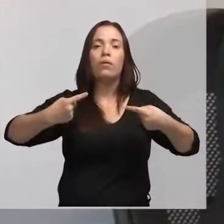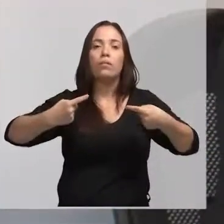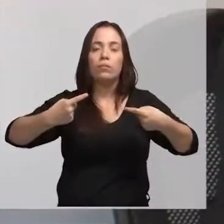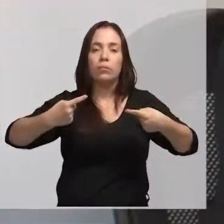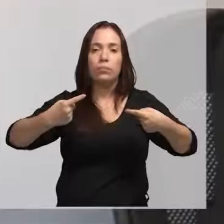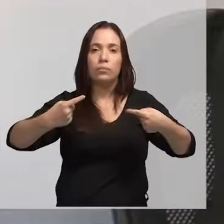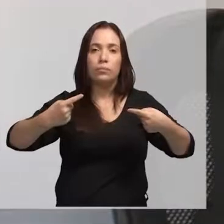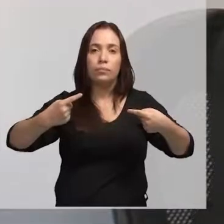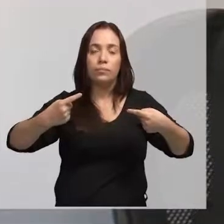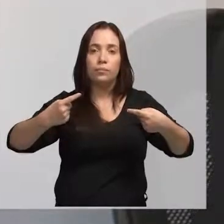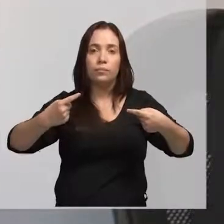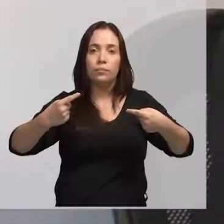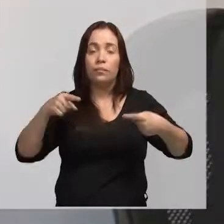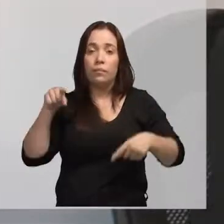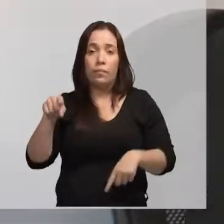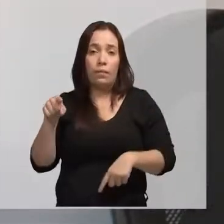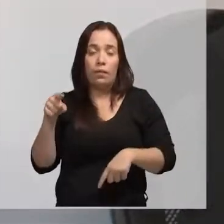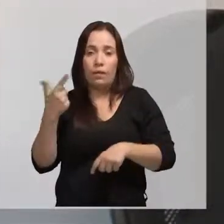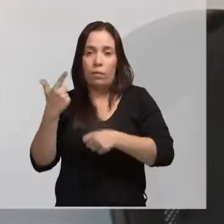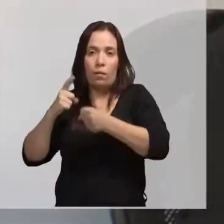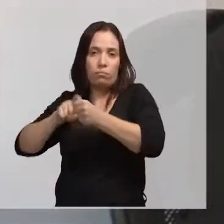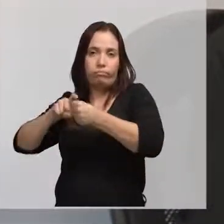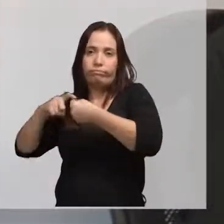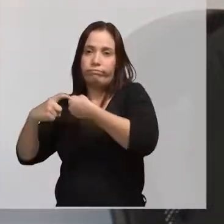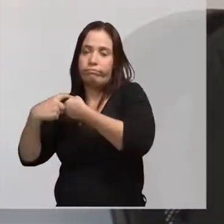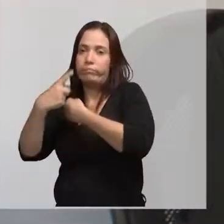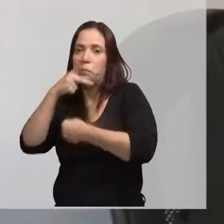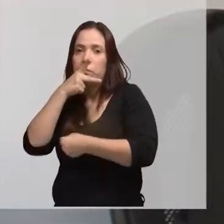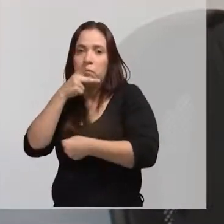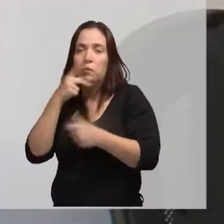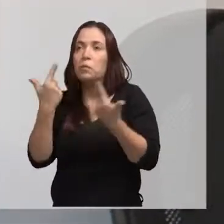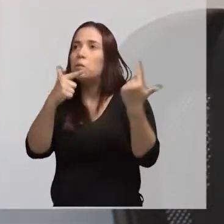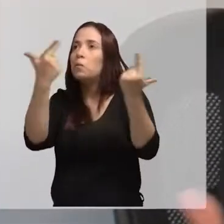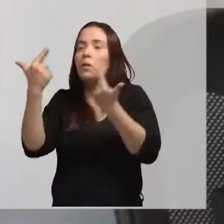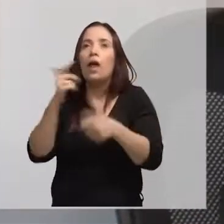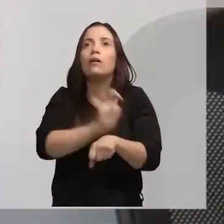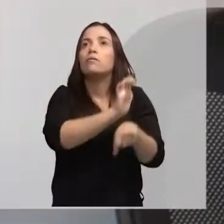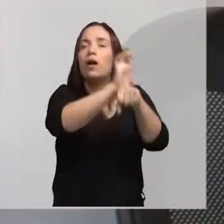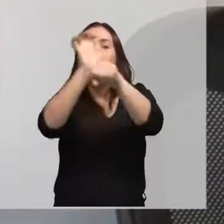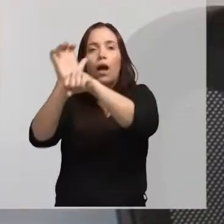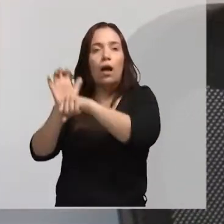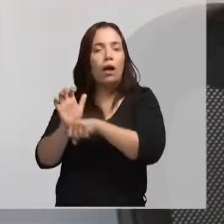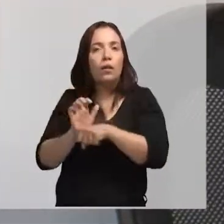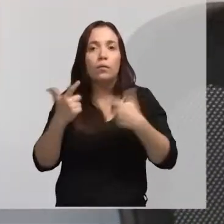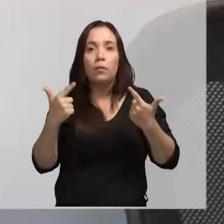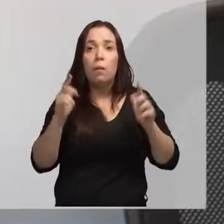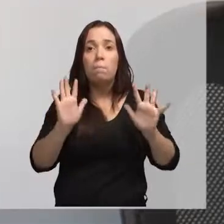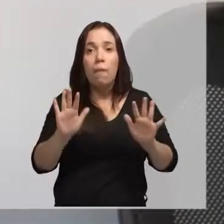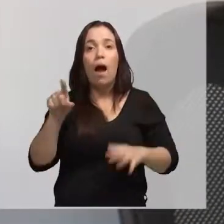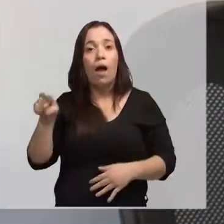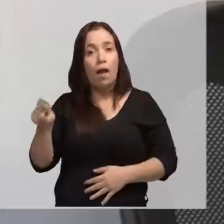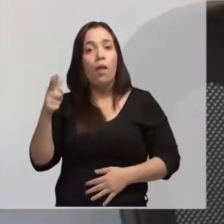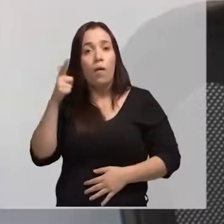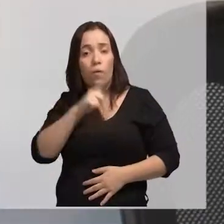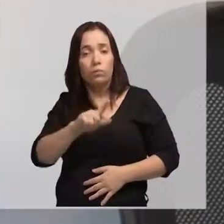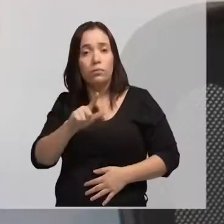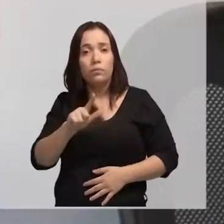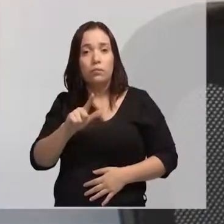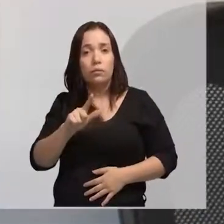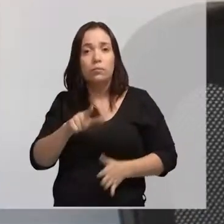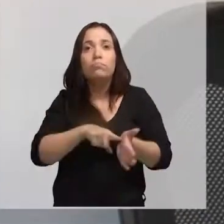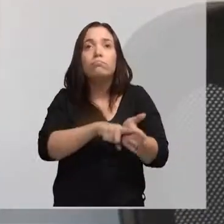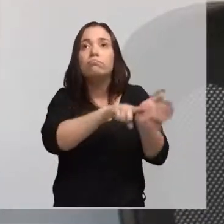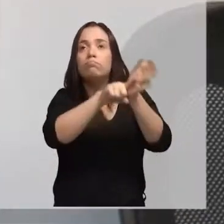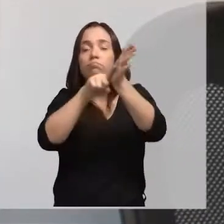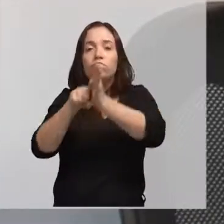uma coligação inexistente, palanques estaduais inexistentes, no entanto, chega a ter 1/5 dos votos válidos.